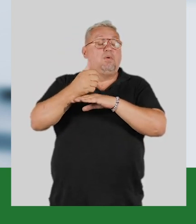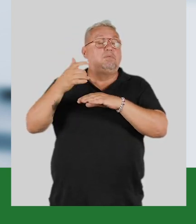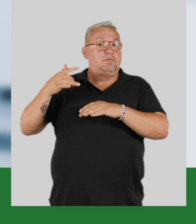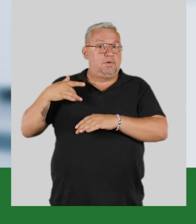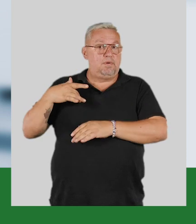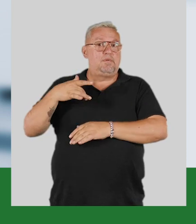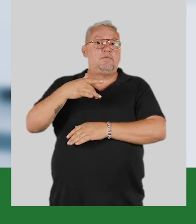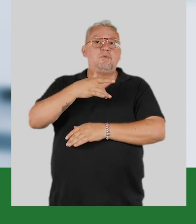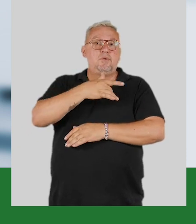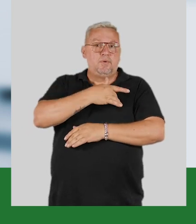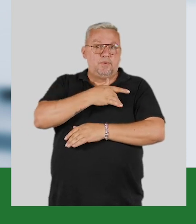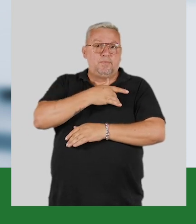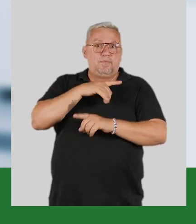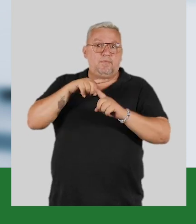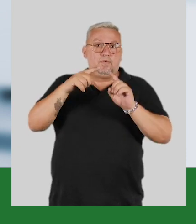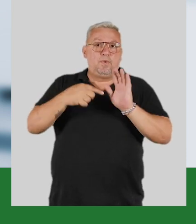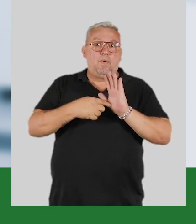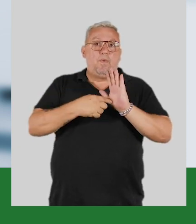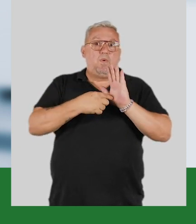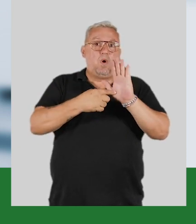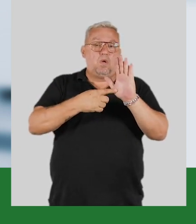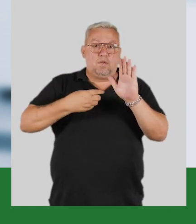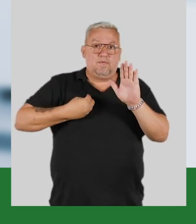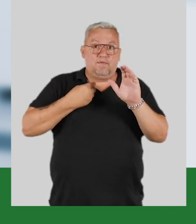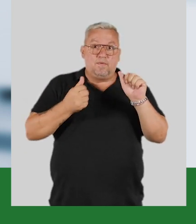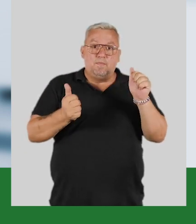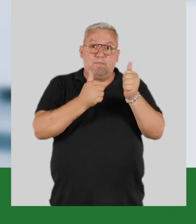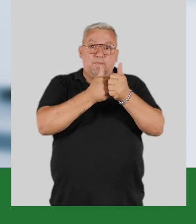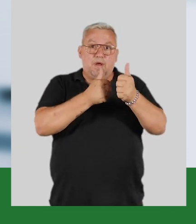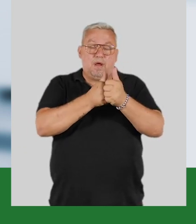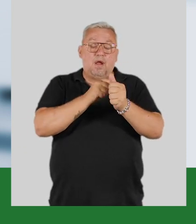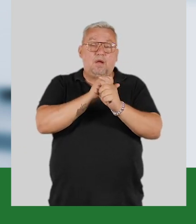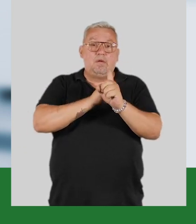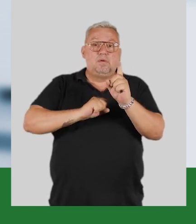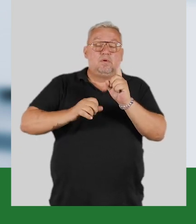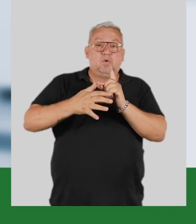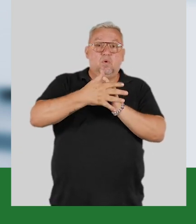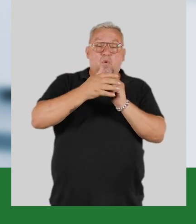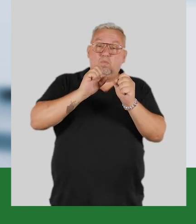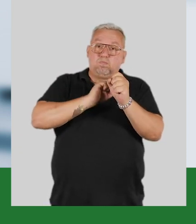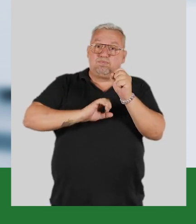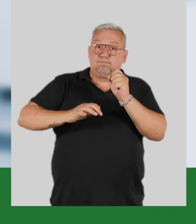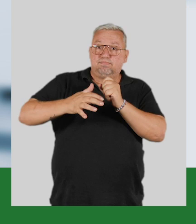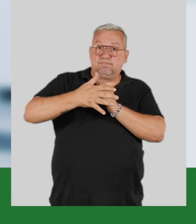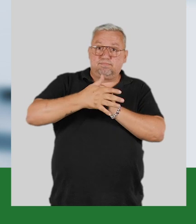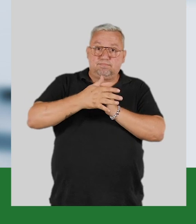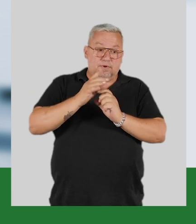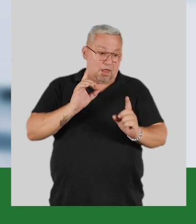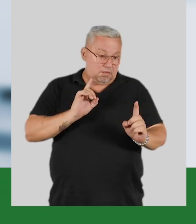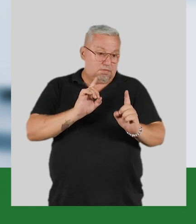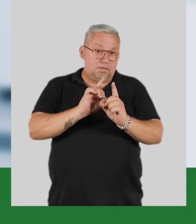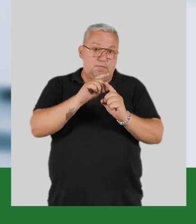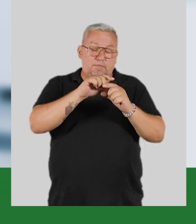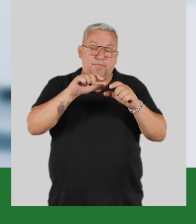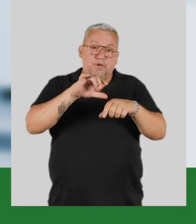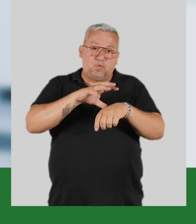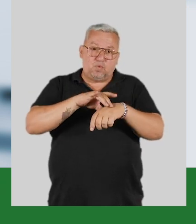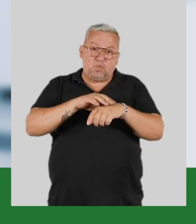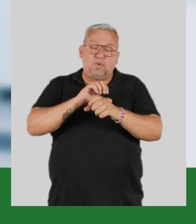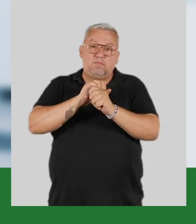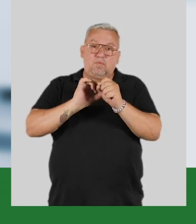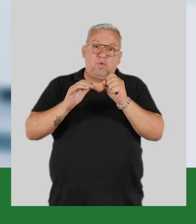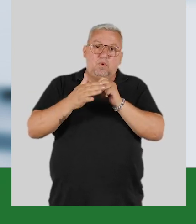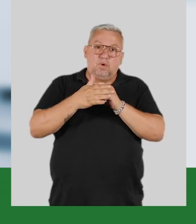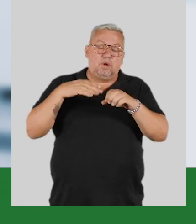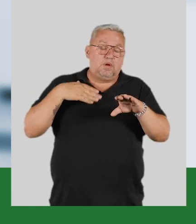que é extremamente exposto ao coronavírus, um profissional que atende pacientes com coronavírus, e ele se